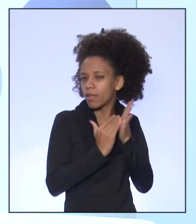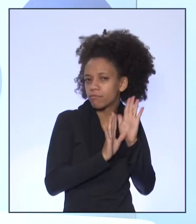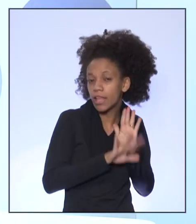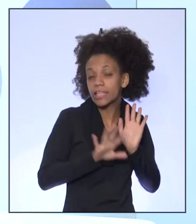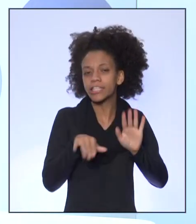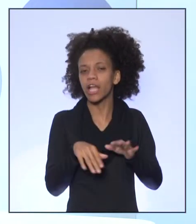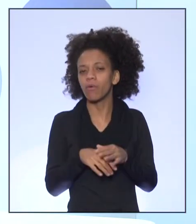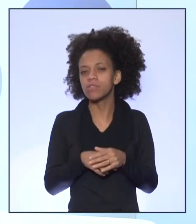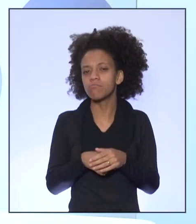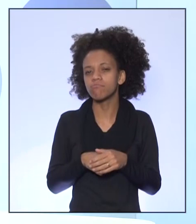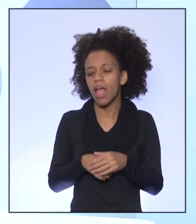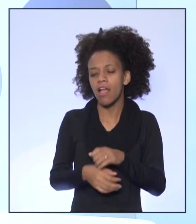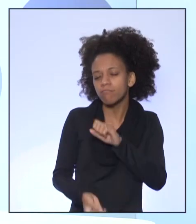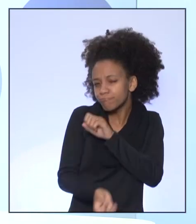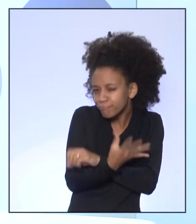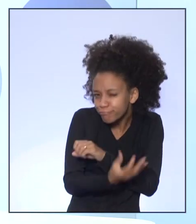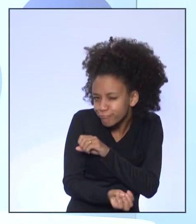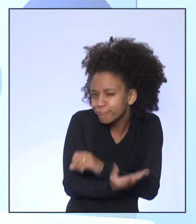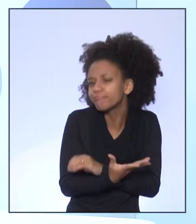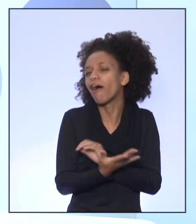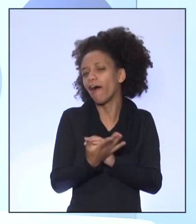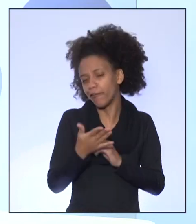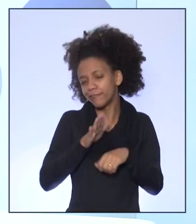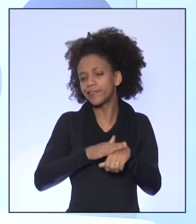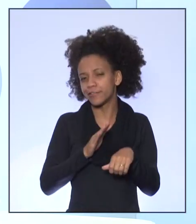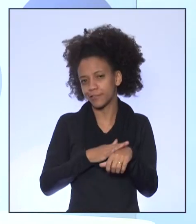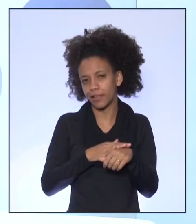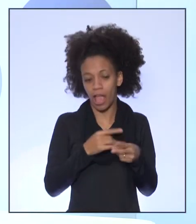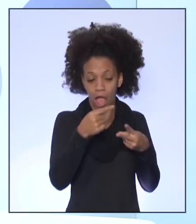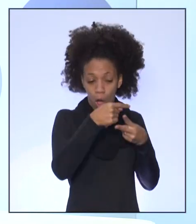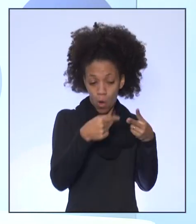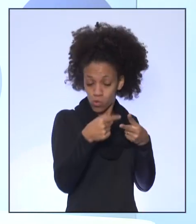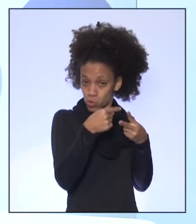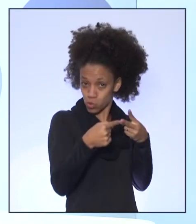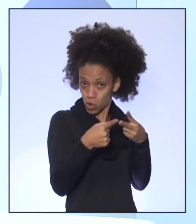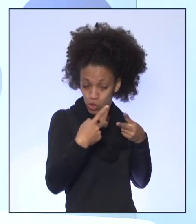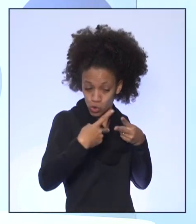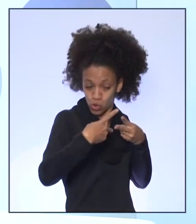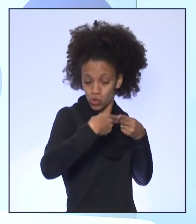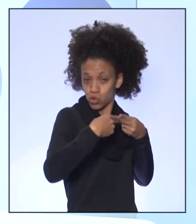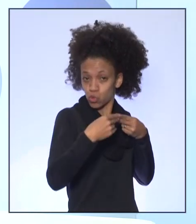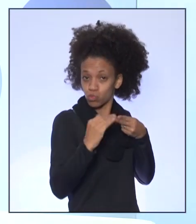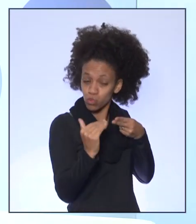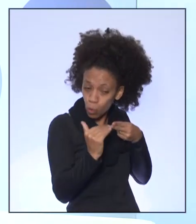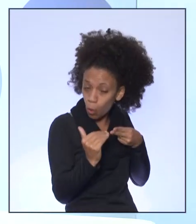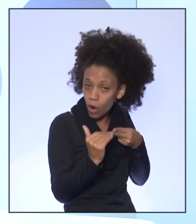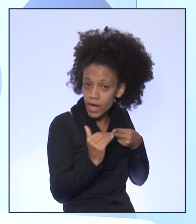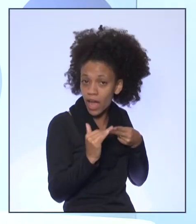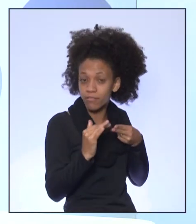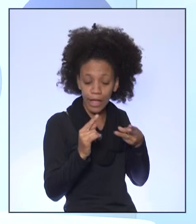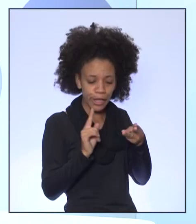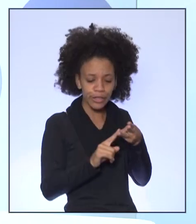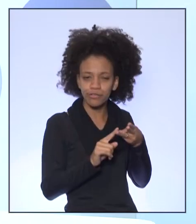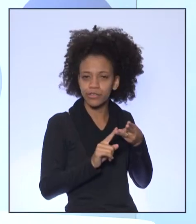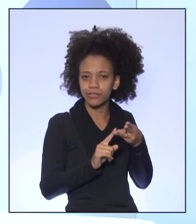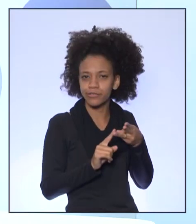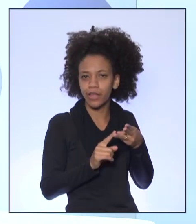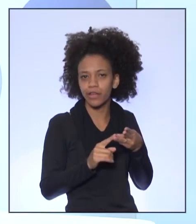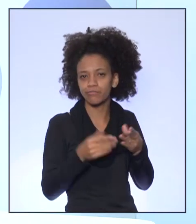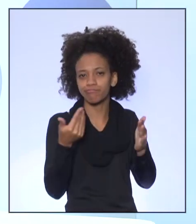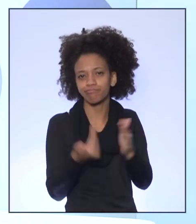boicotavam. Eles votavam o primeiro e o segundo estado de acordo com seus interesses, e o terceiro estado sempre saía prejudicado. Isso